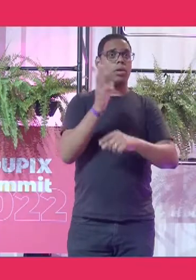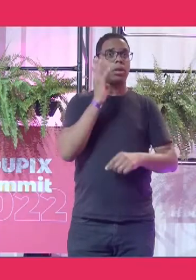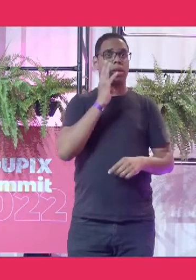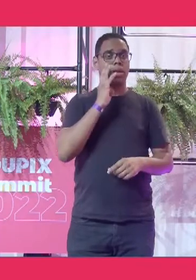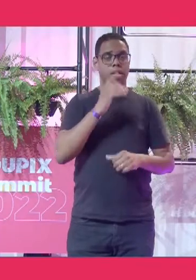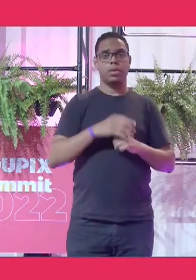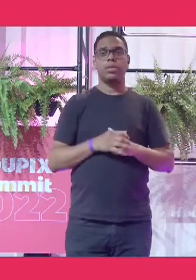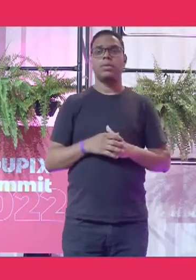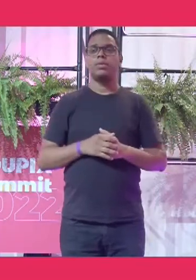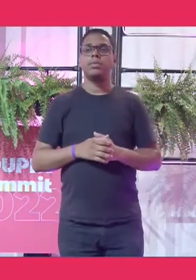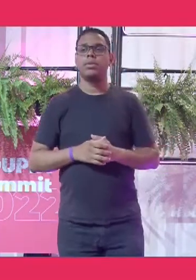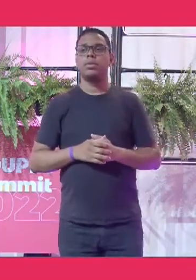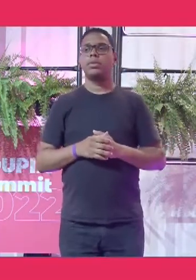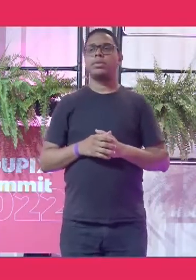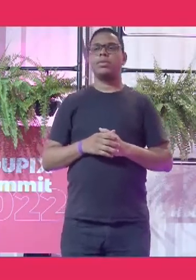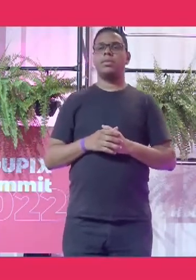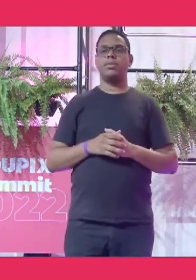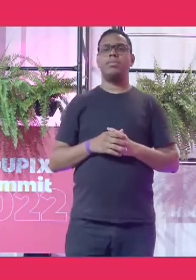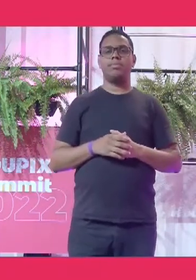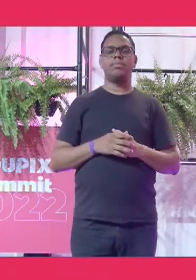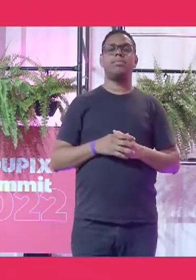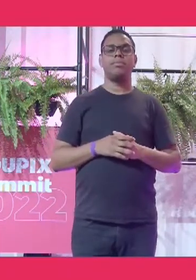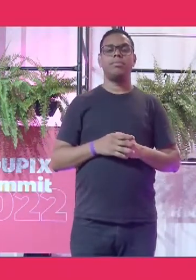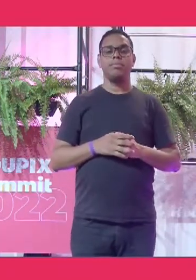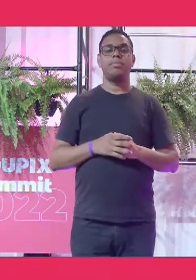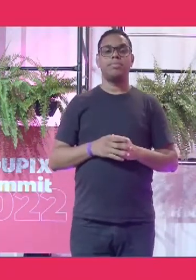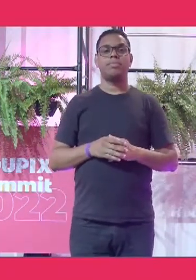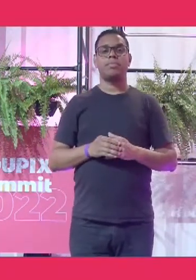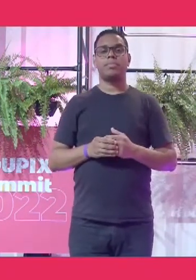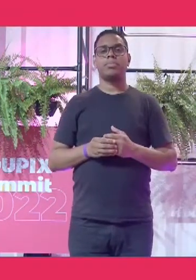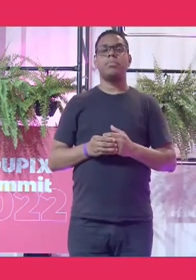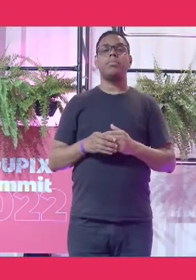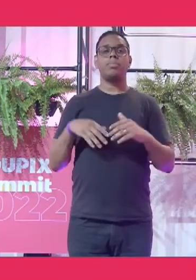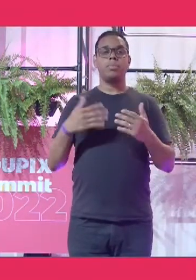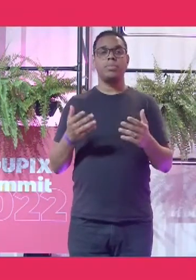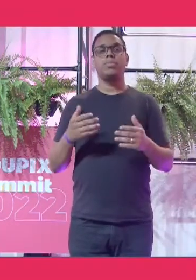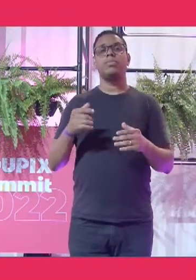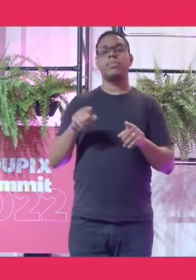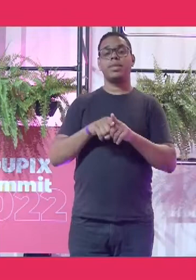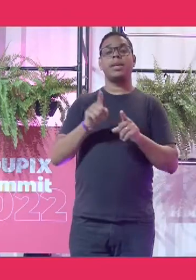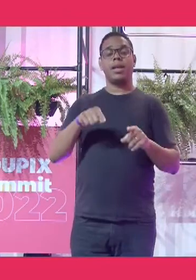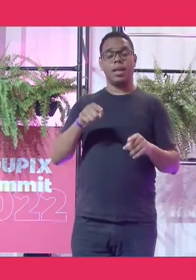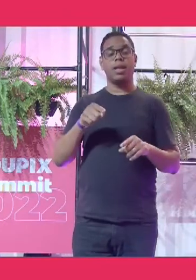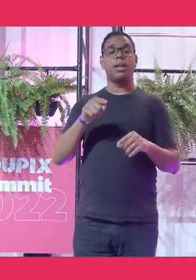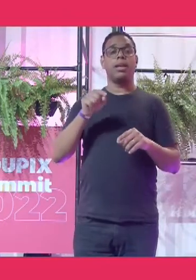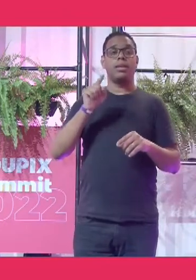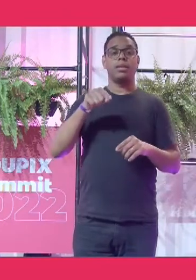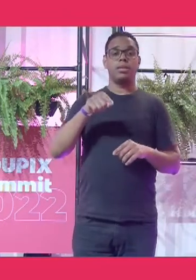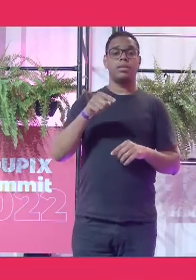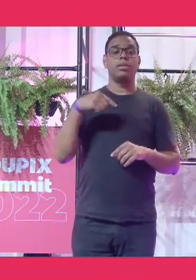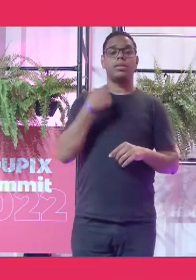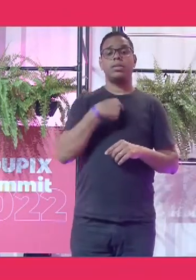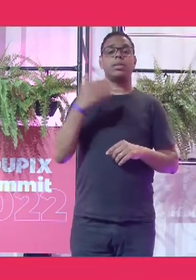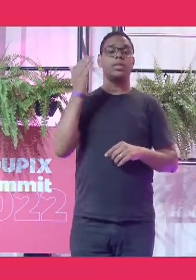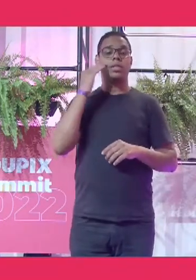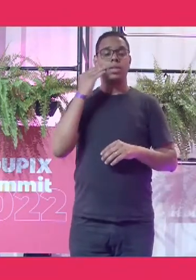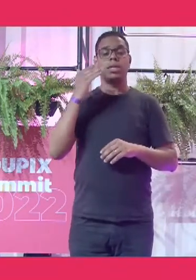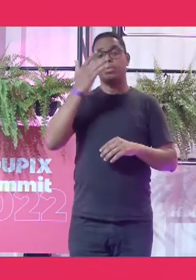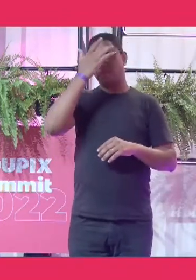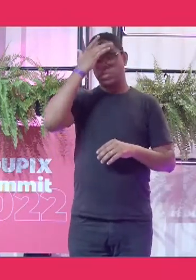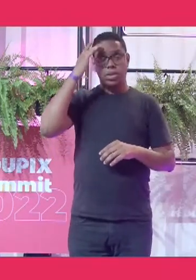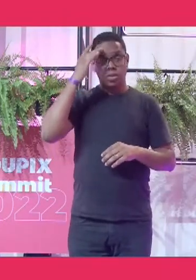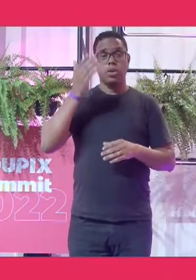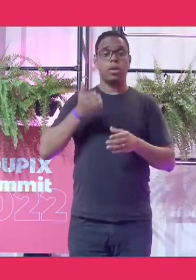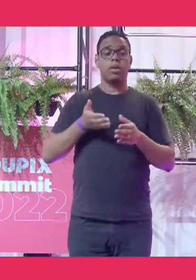João, good vibe, vamos lá, por então, favor. E que me é ajuda. Muito... Não, mas assim, mas isso é da gente entender que as pessoas elas